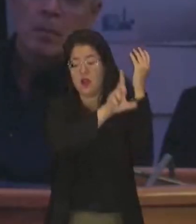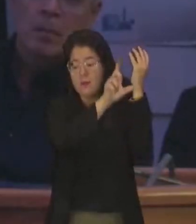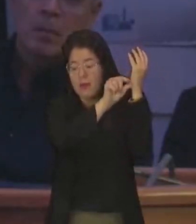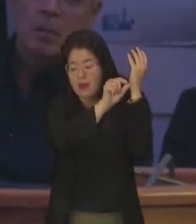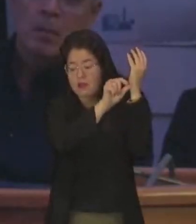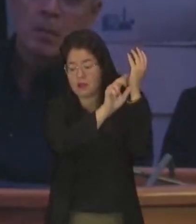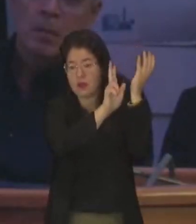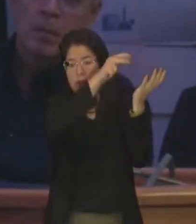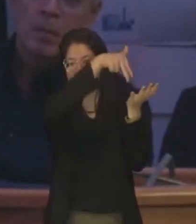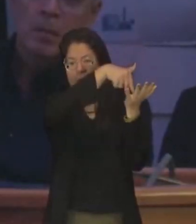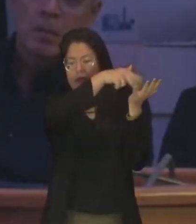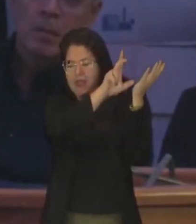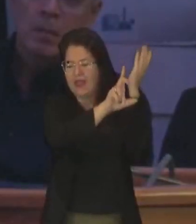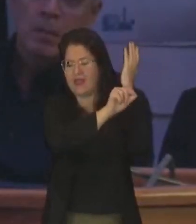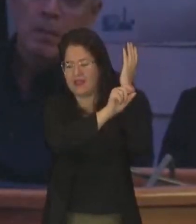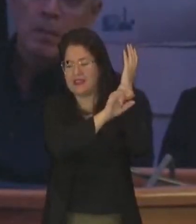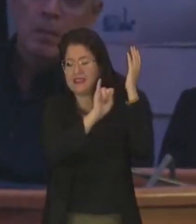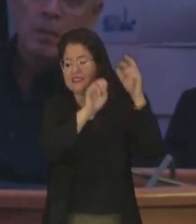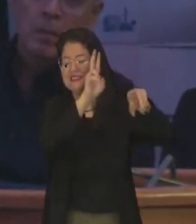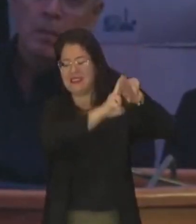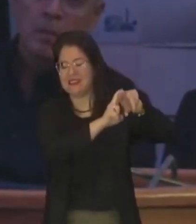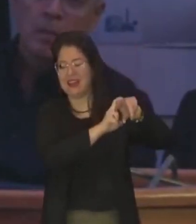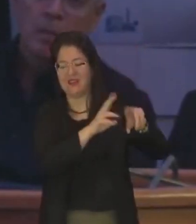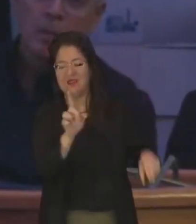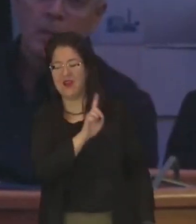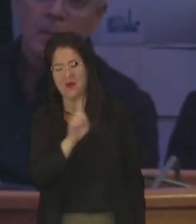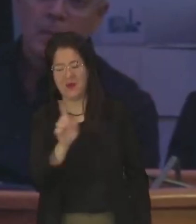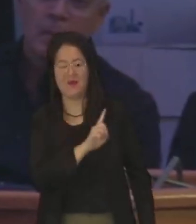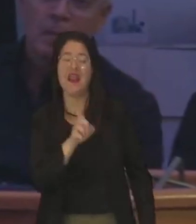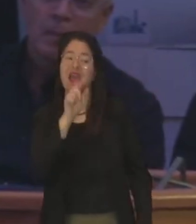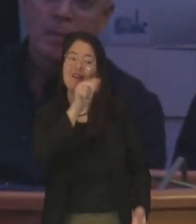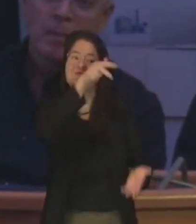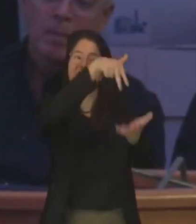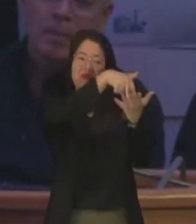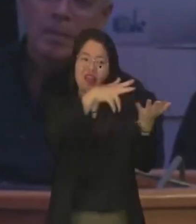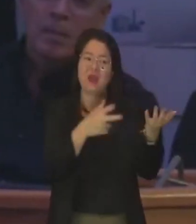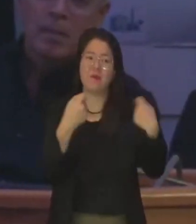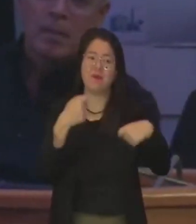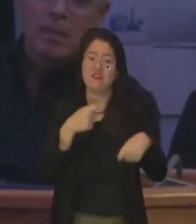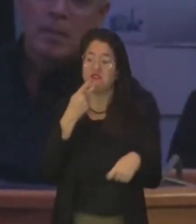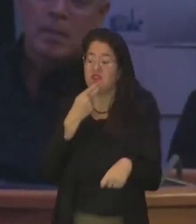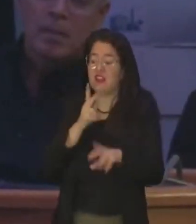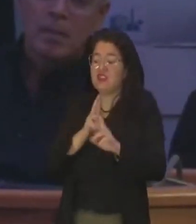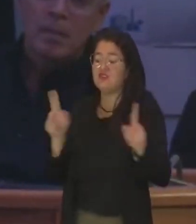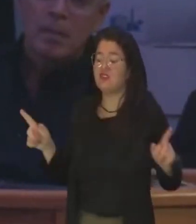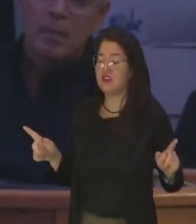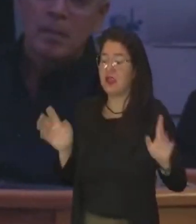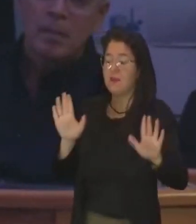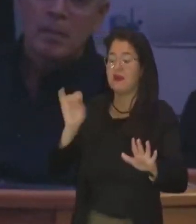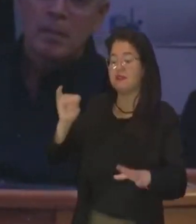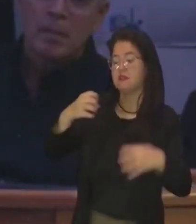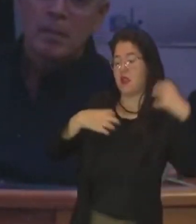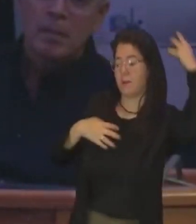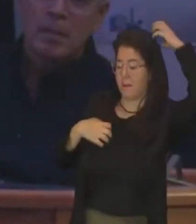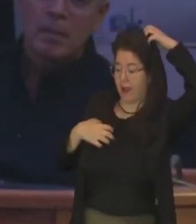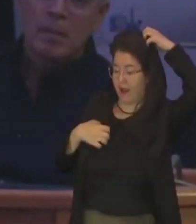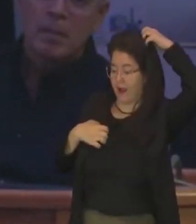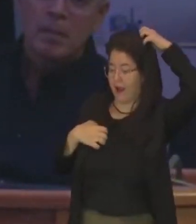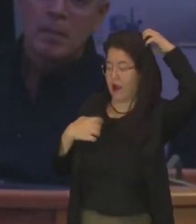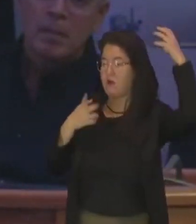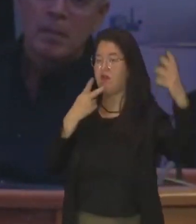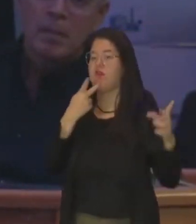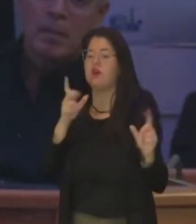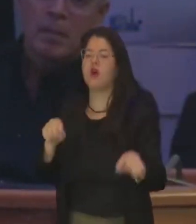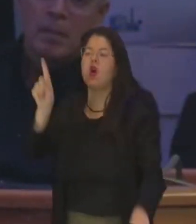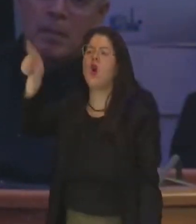na árvore. Se eu falar sentado, eles vão rir de mim. Passarinho não fica sentado, né? Fica em pé. Mas se for um macaco, eu vou